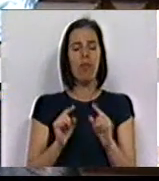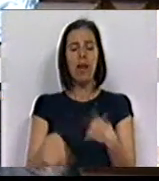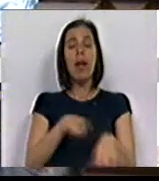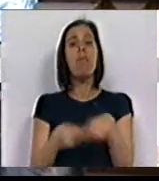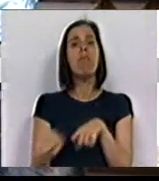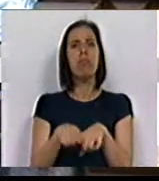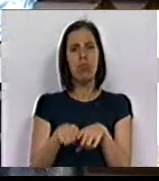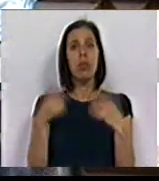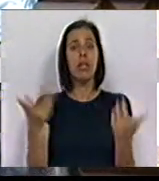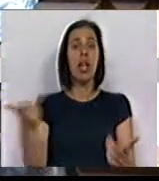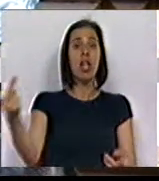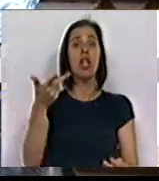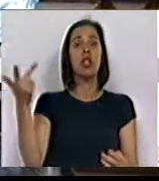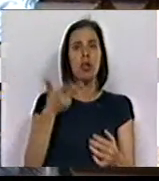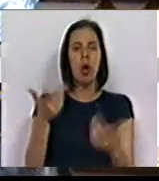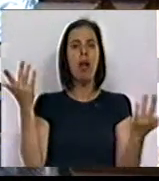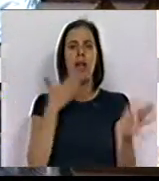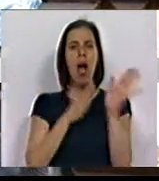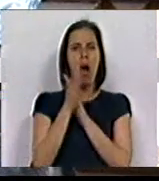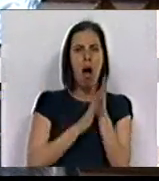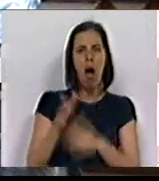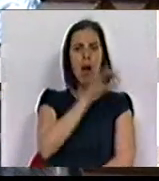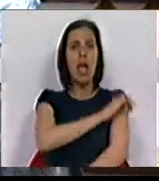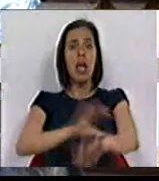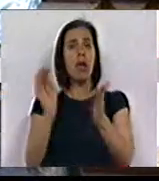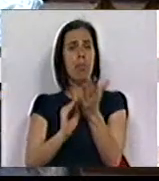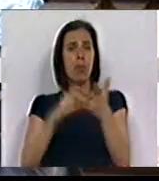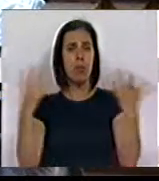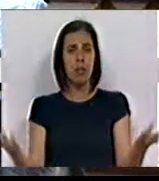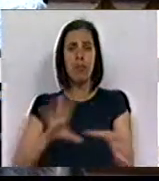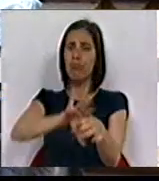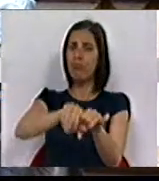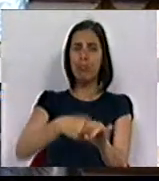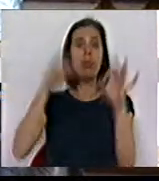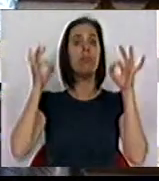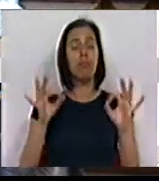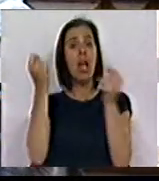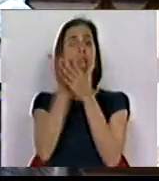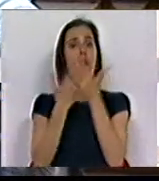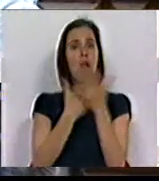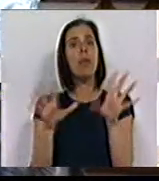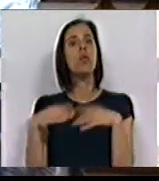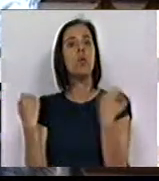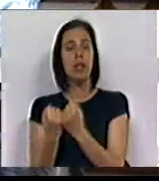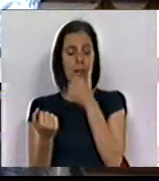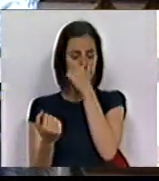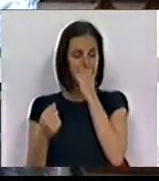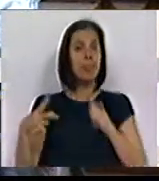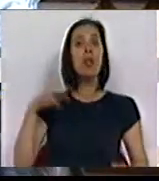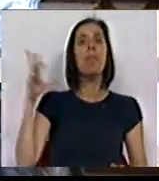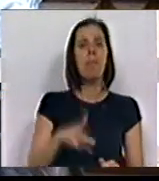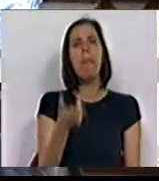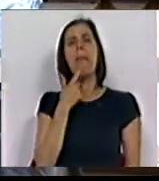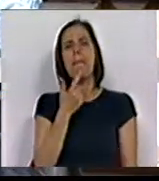da política da Troika, de exploração, de empobrecimento e de desastre económico e social. Os